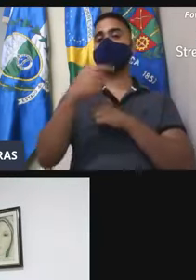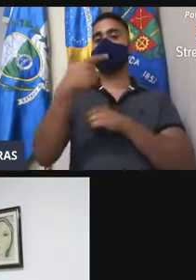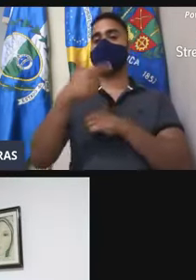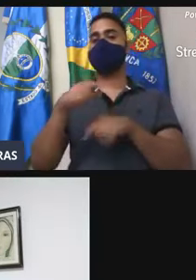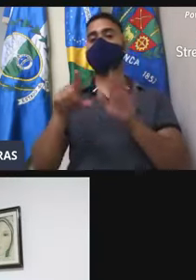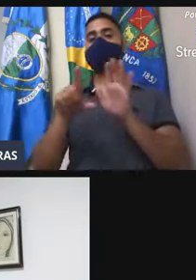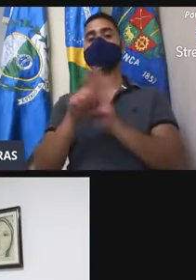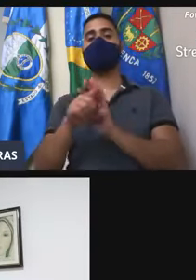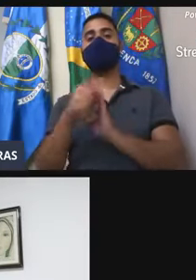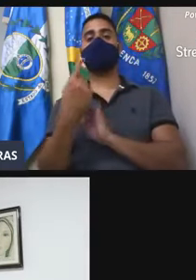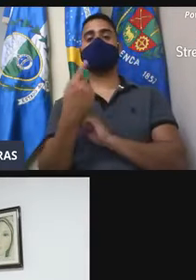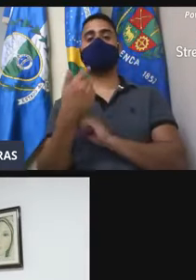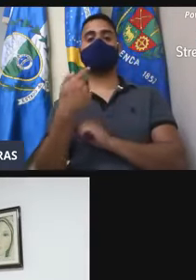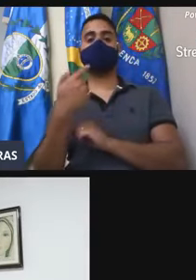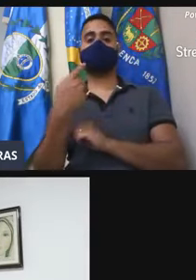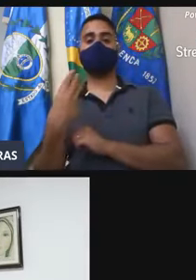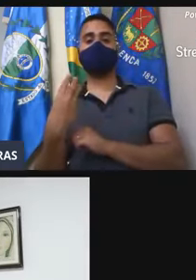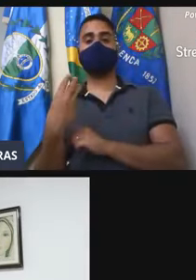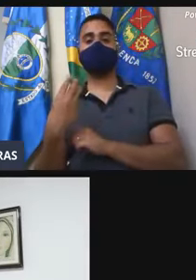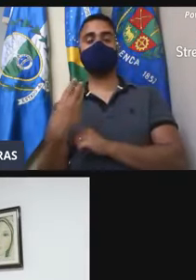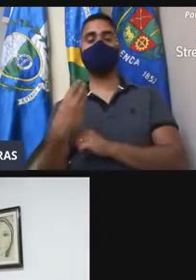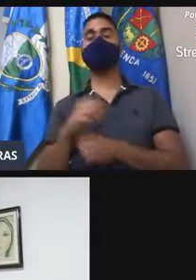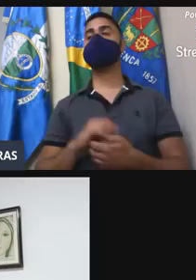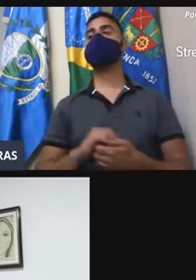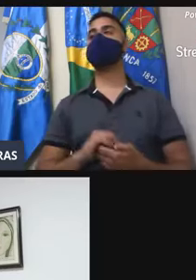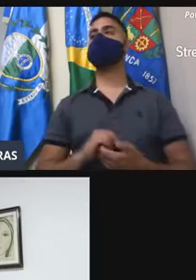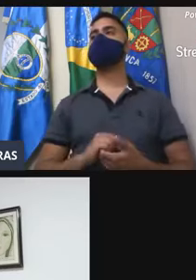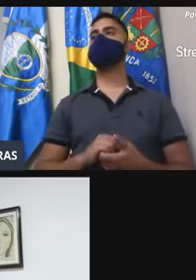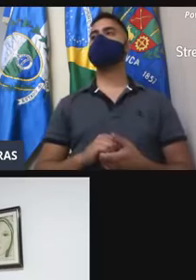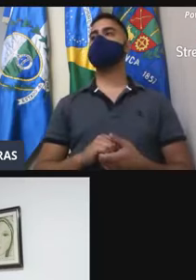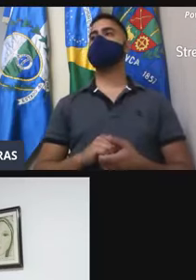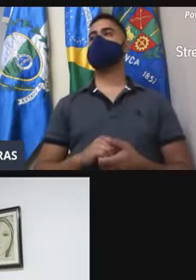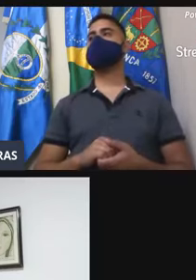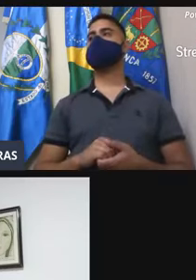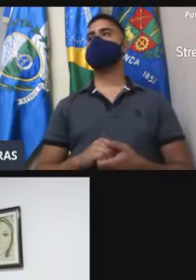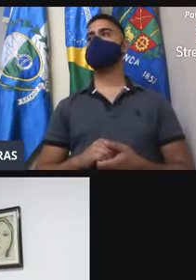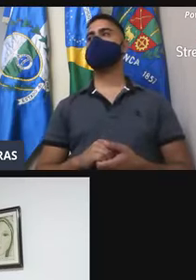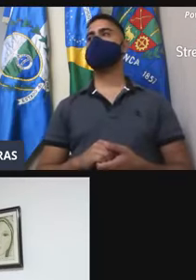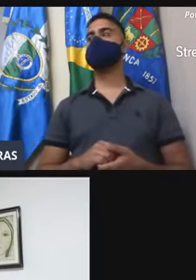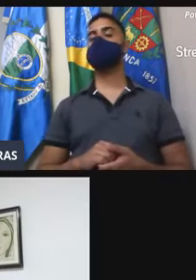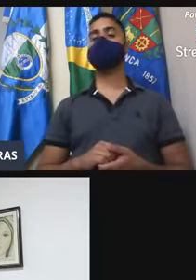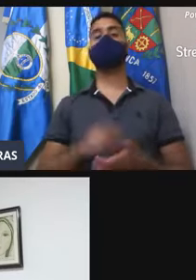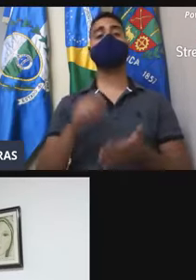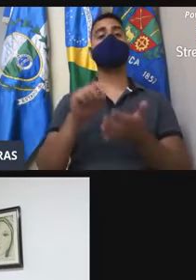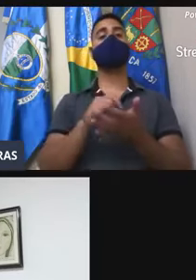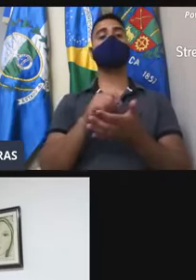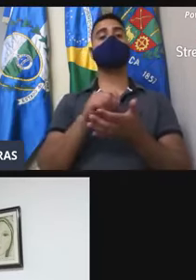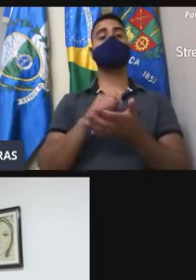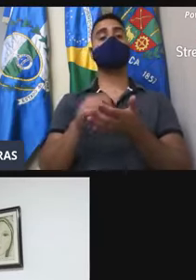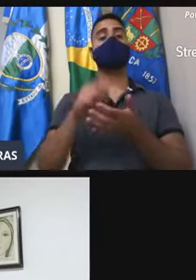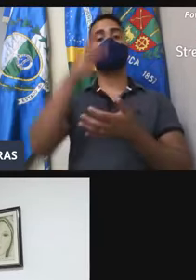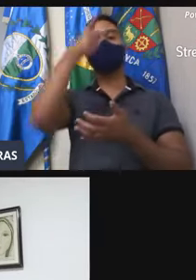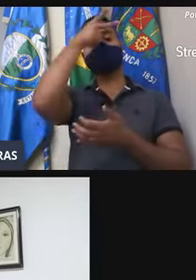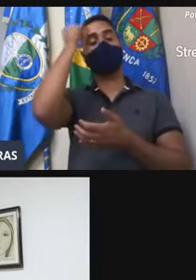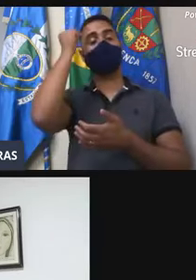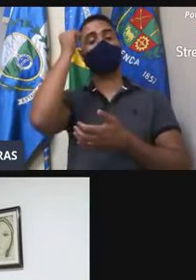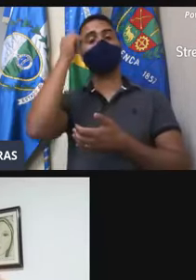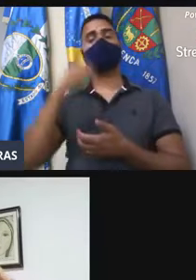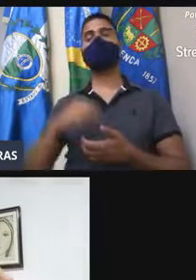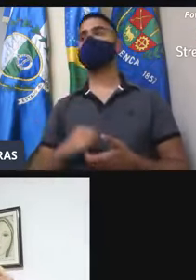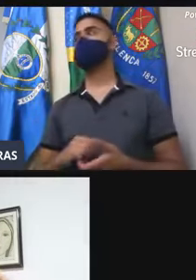da Lei Complementar 173, de 27 de maio de 2020, dando outras providências. Luiz Fernando Furtado da Graça, prefeito